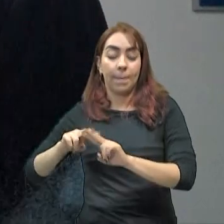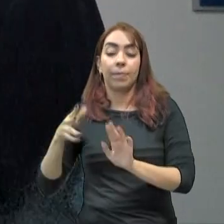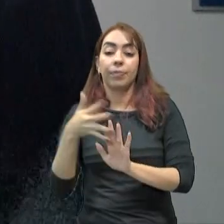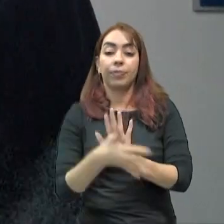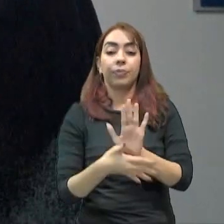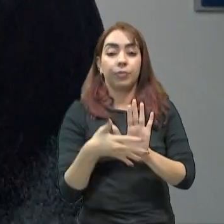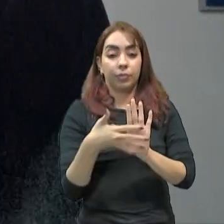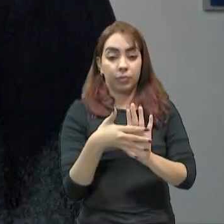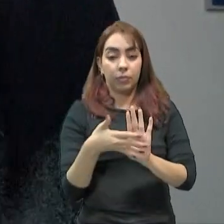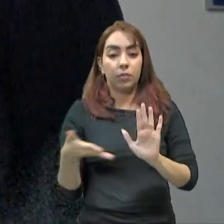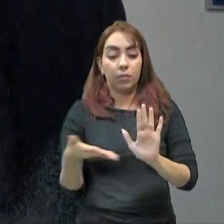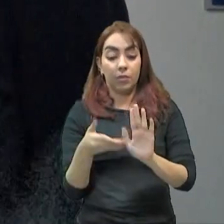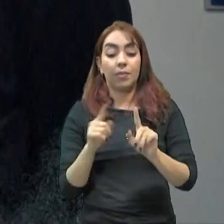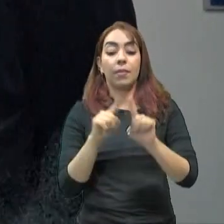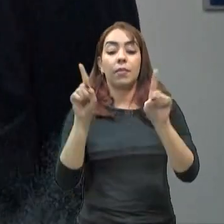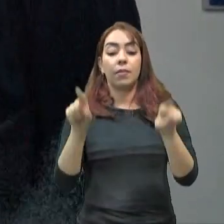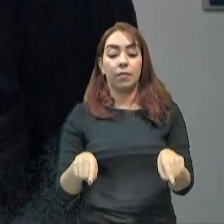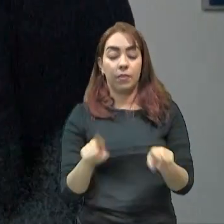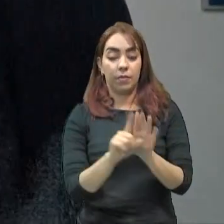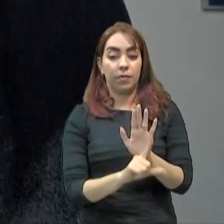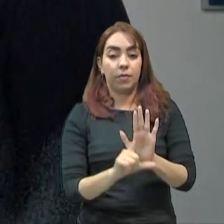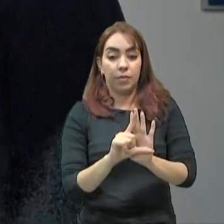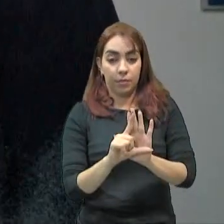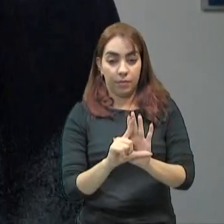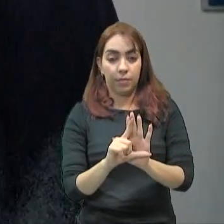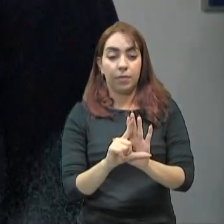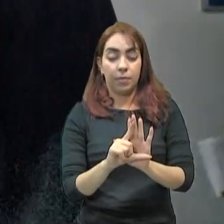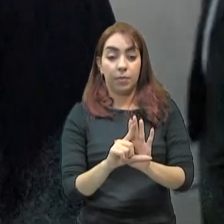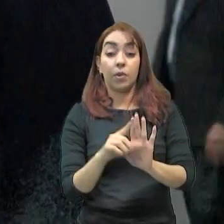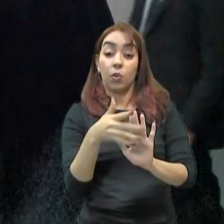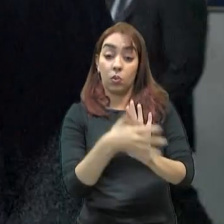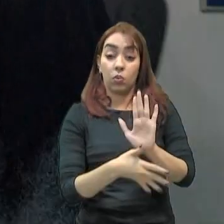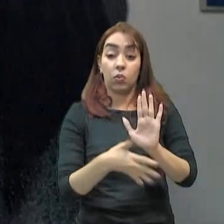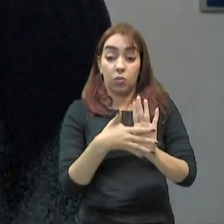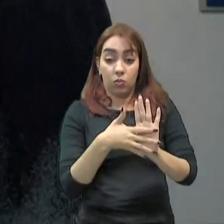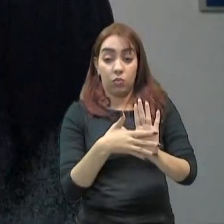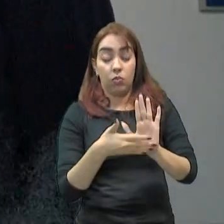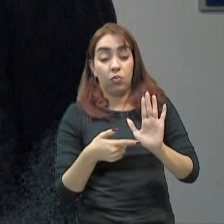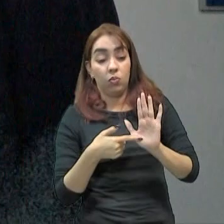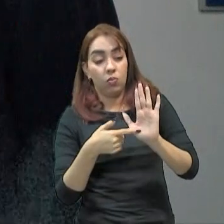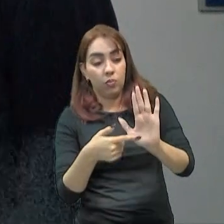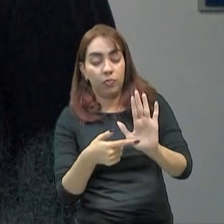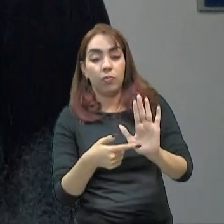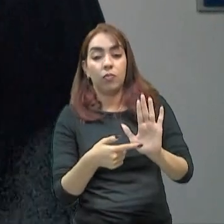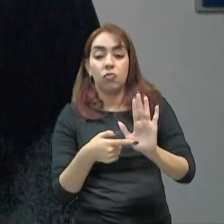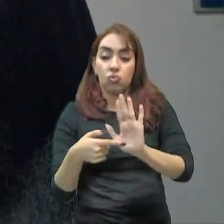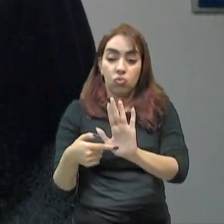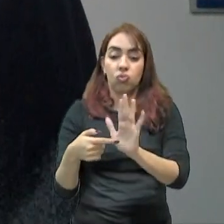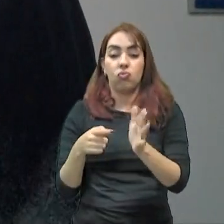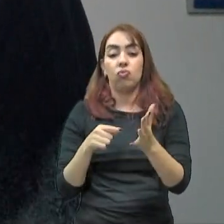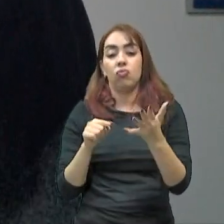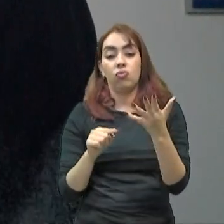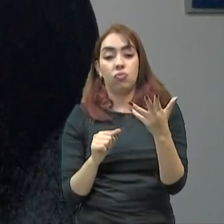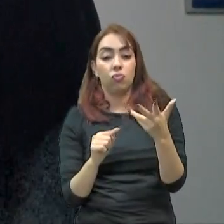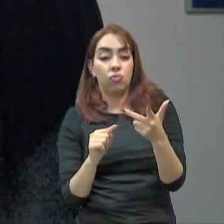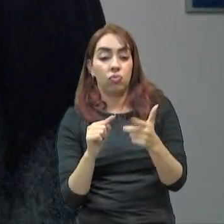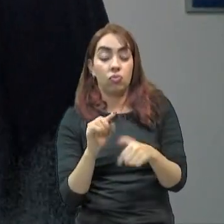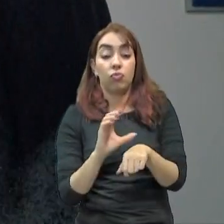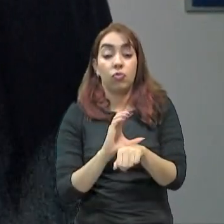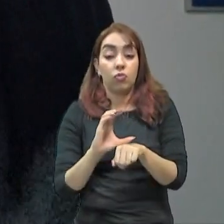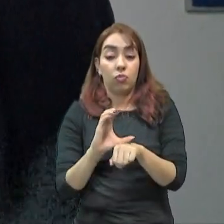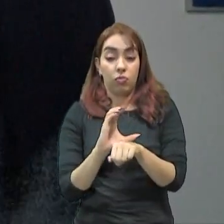agora na forma de projeto de lei né com o mesmo texto nós apontamos as ilegalidades as inconformidades inconstitucionais